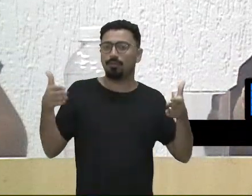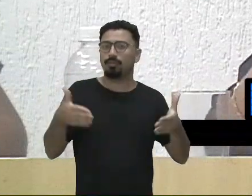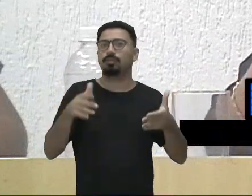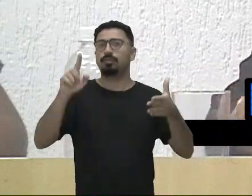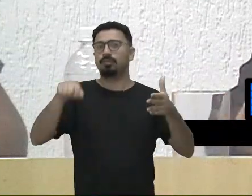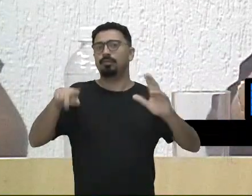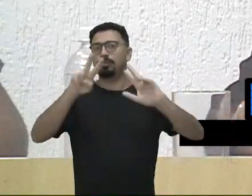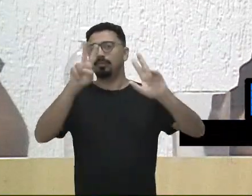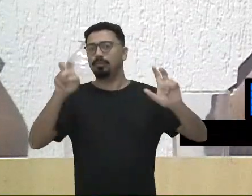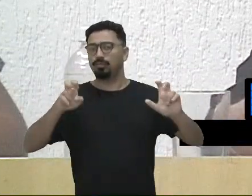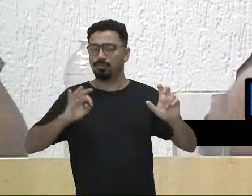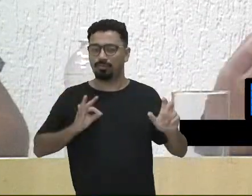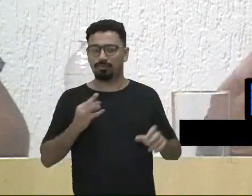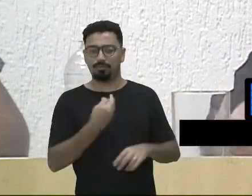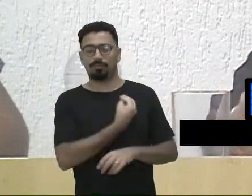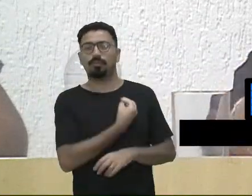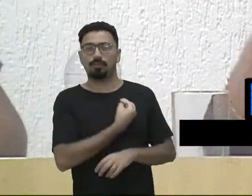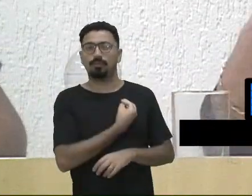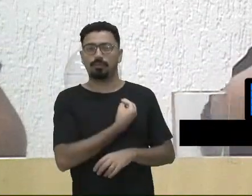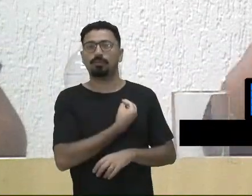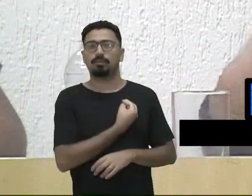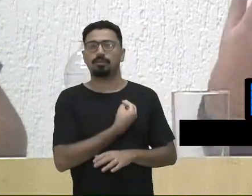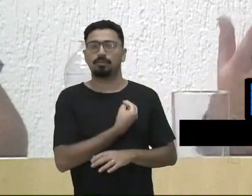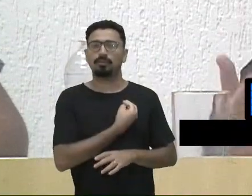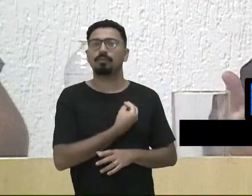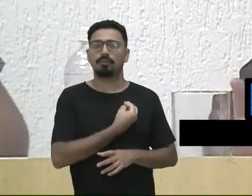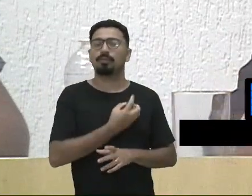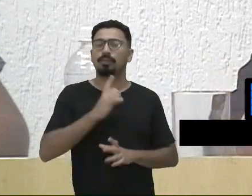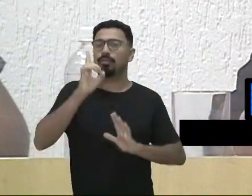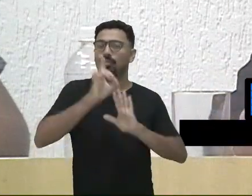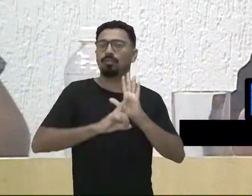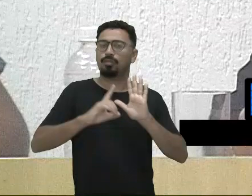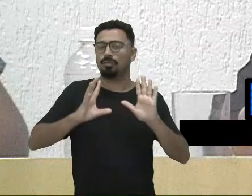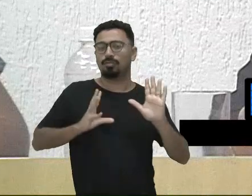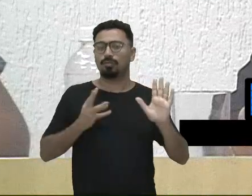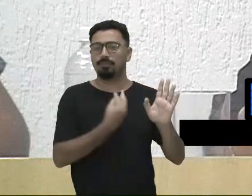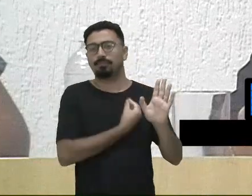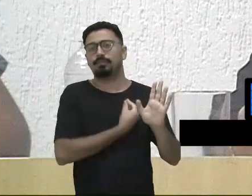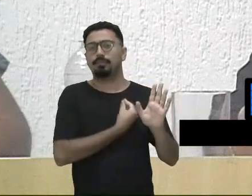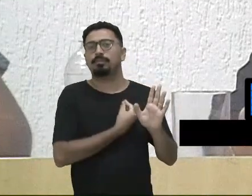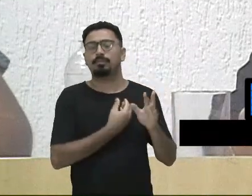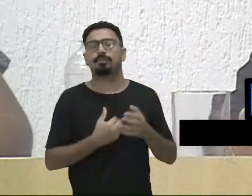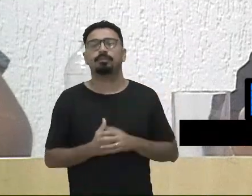exclusivamente para falar sobre pessoas trans e os direitos das pessoas trans.